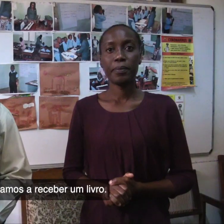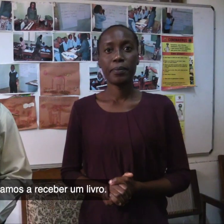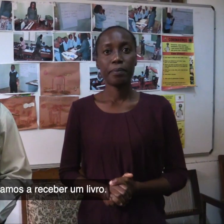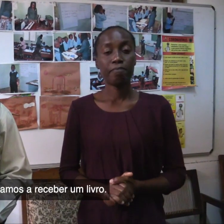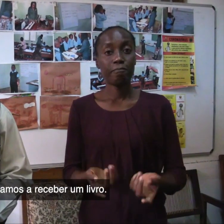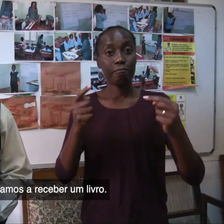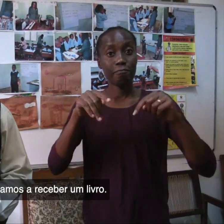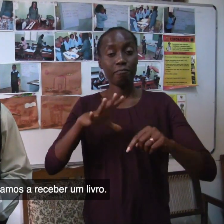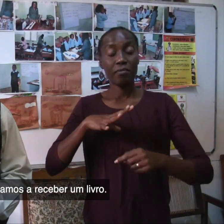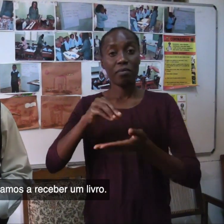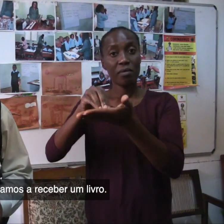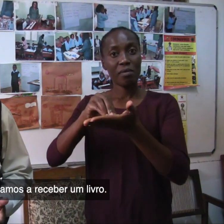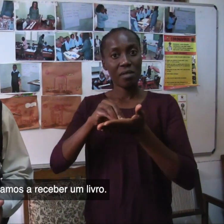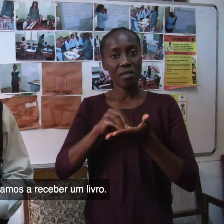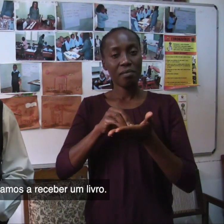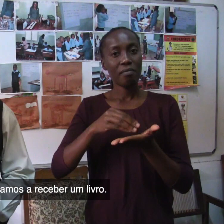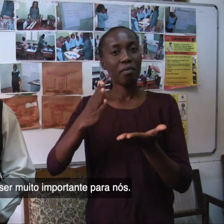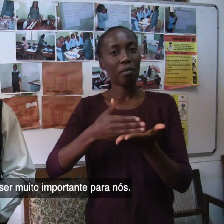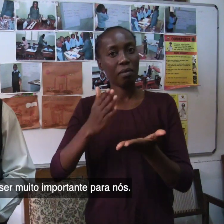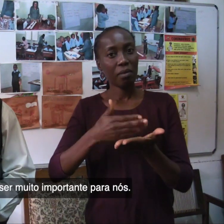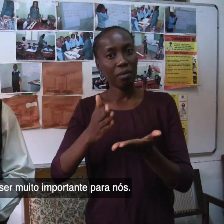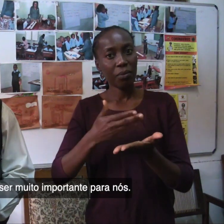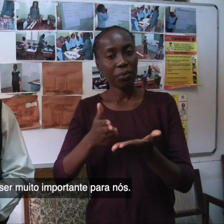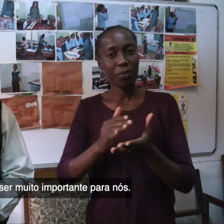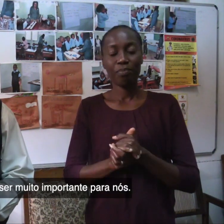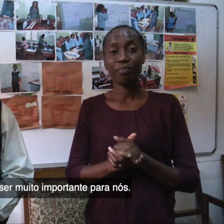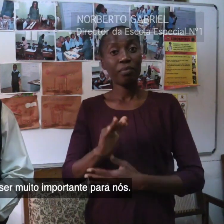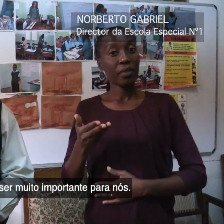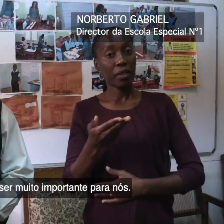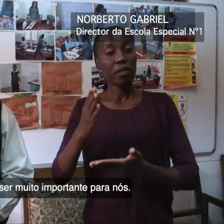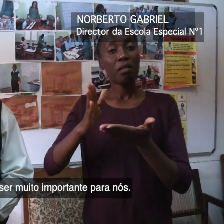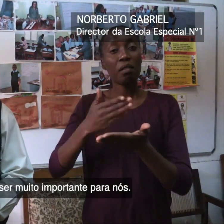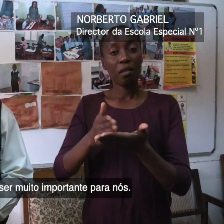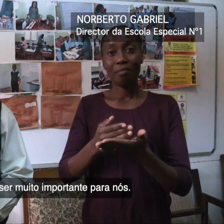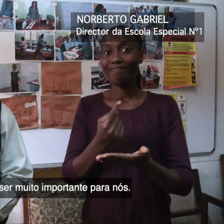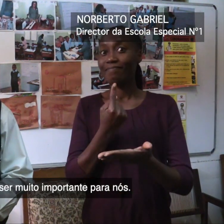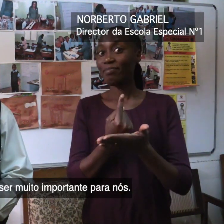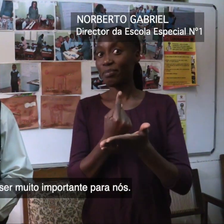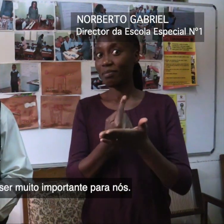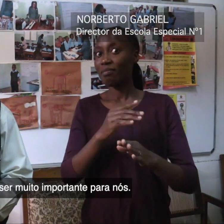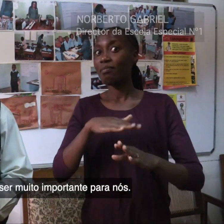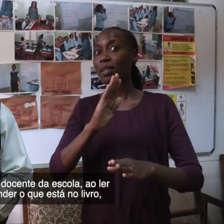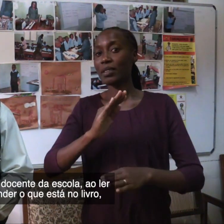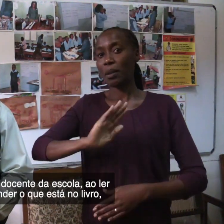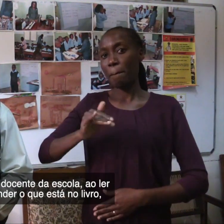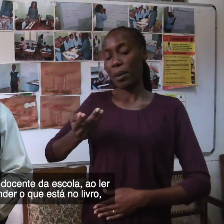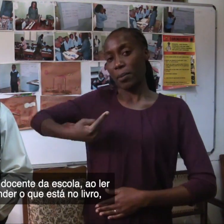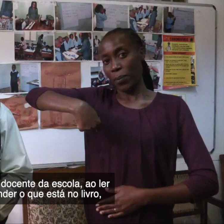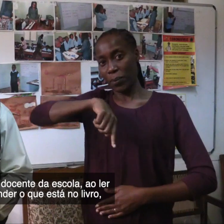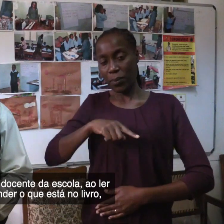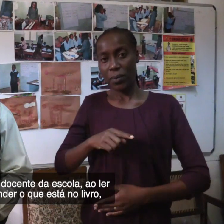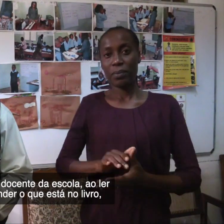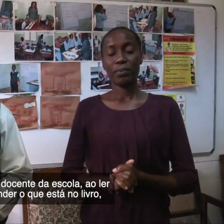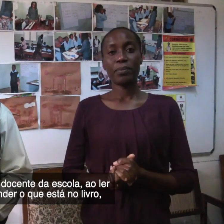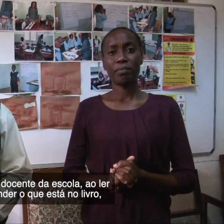Hoje estamos a receber um livro, este livro aqui vai ser muito importante para nós, que